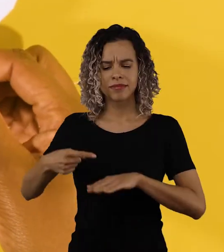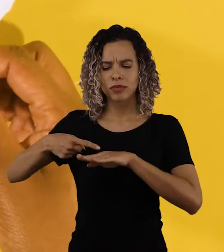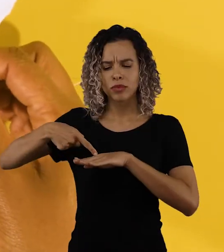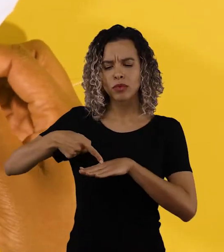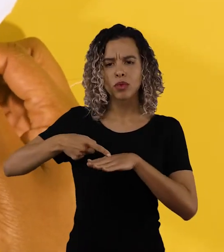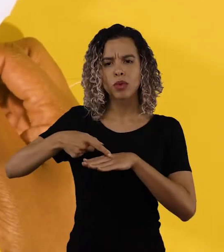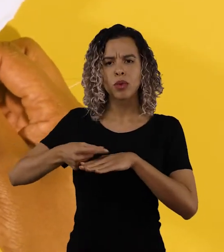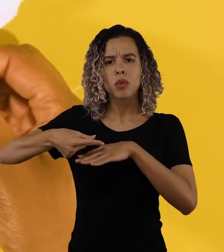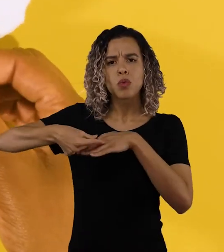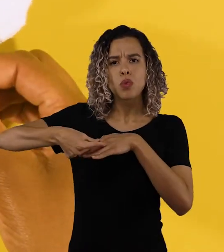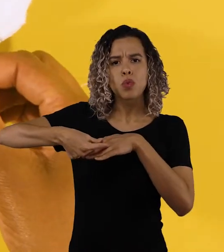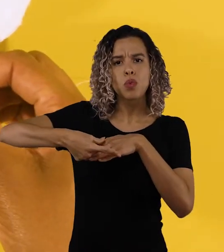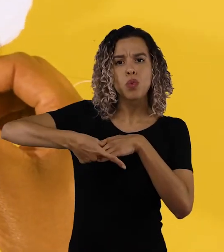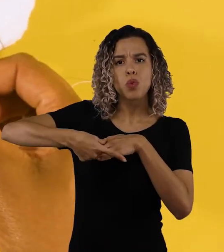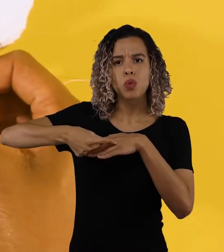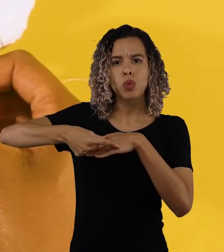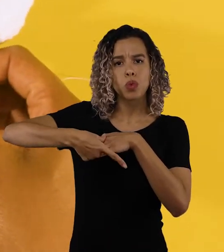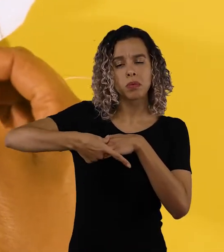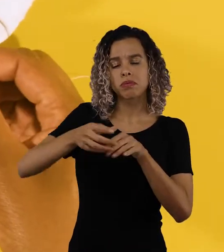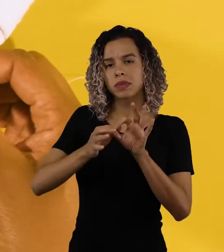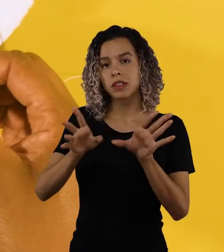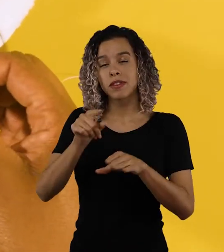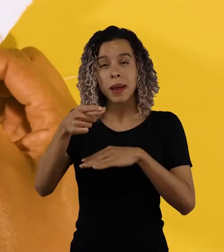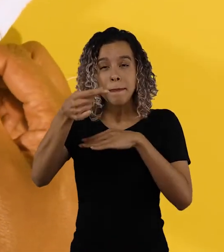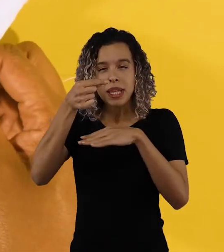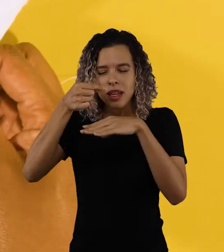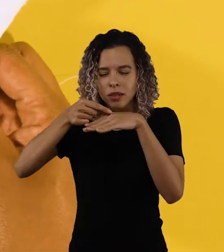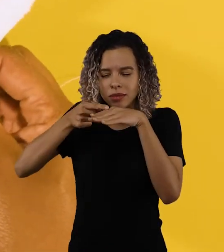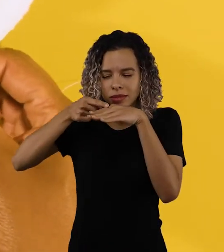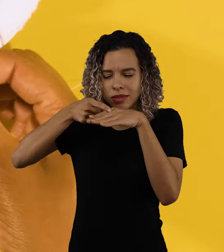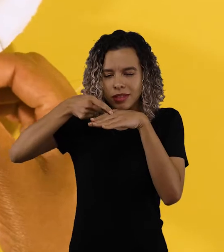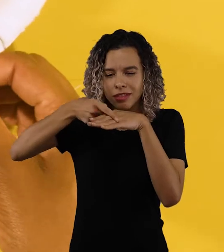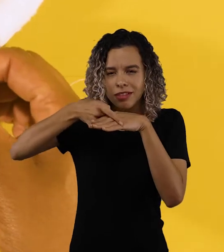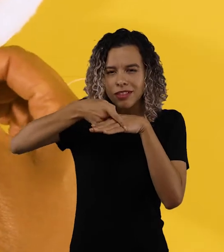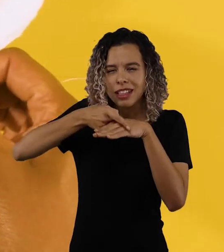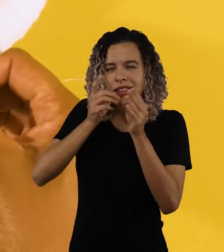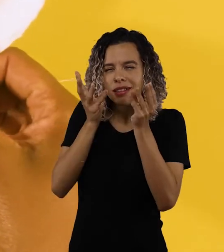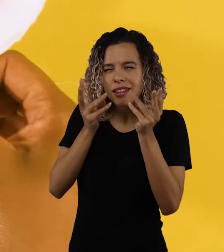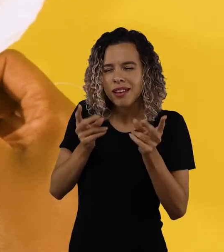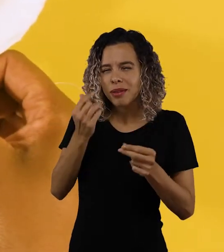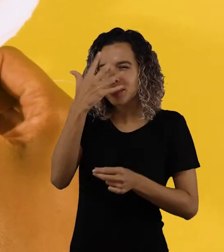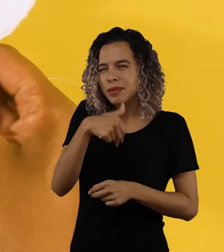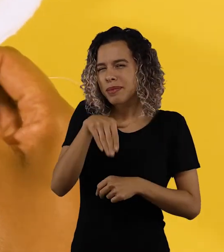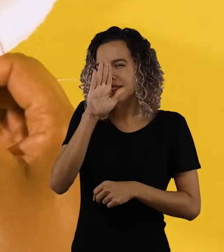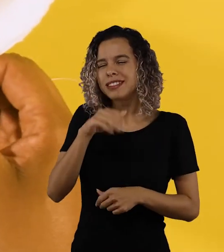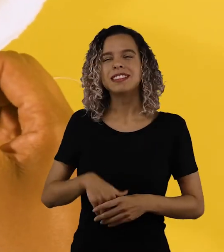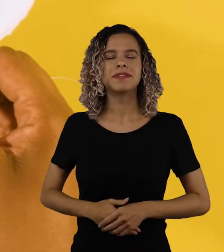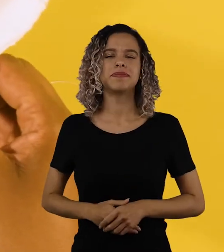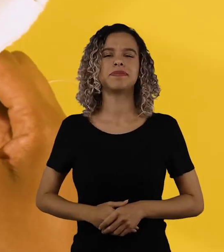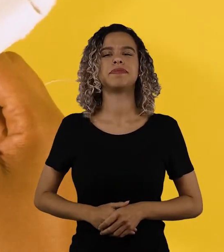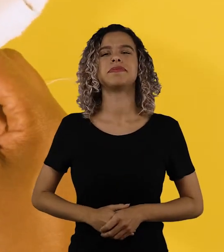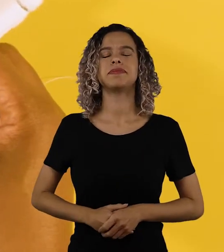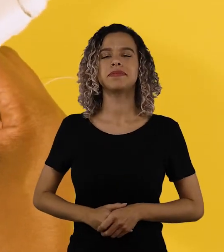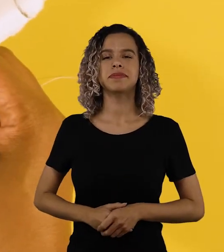Esses pontos, eles podem ser do tamanho que você quiser. Porém, quanto menores eles forem,